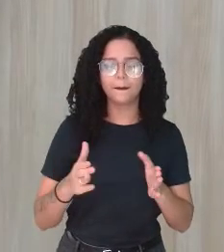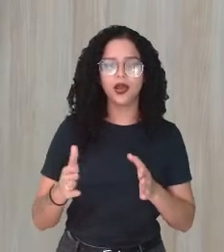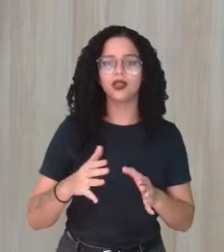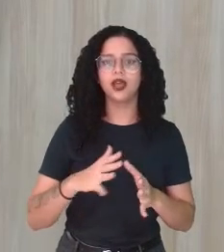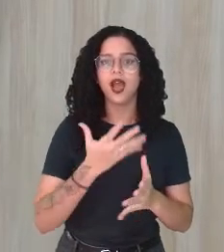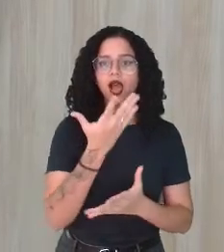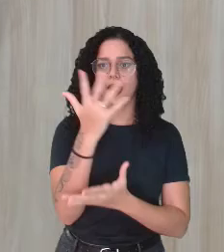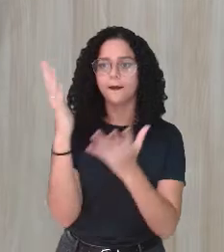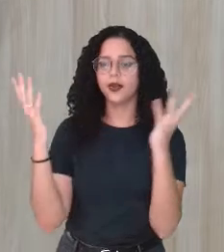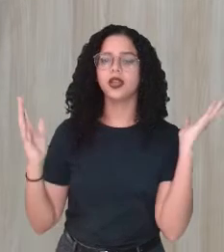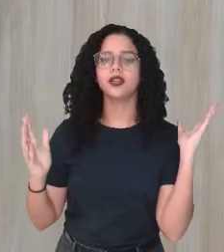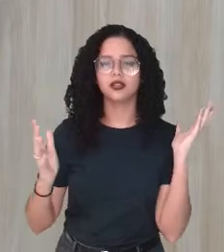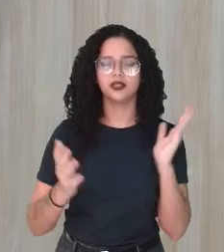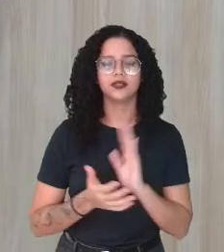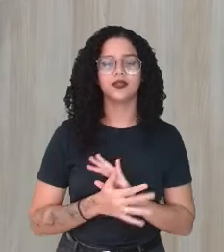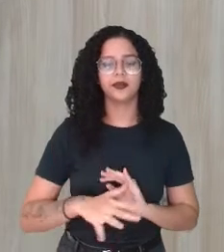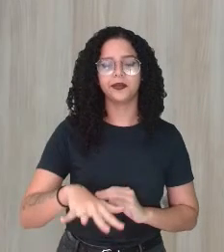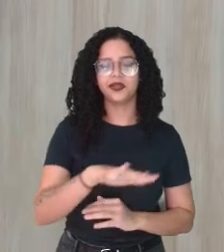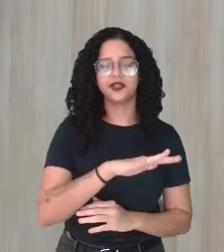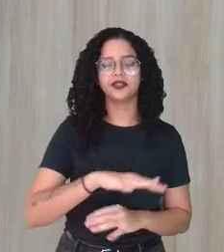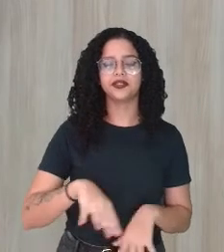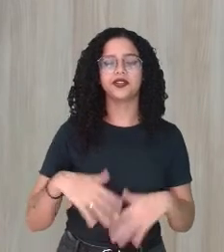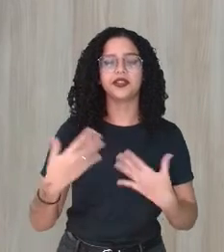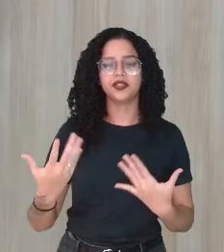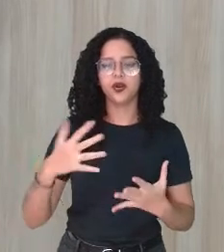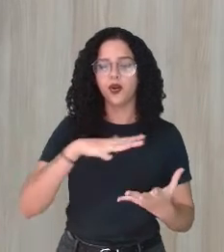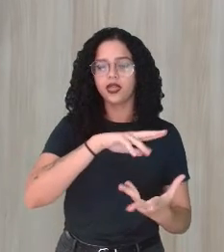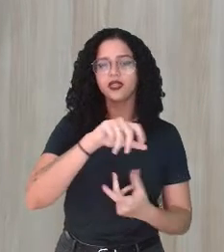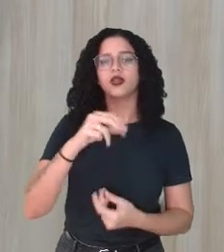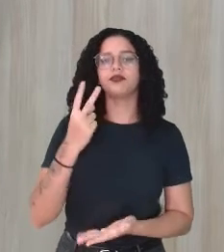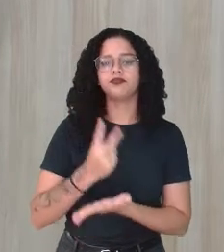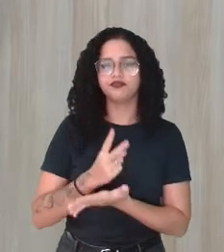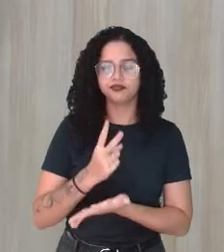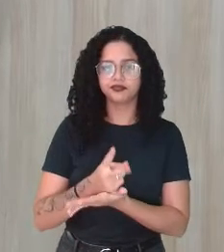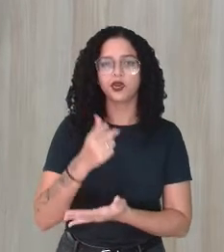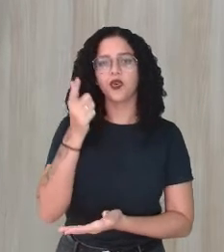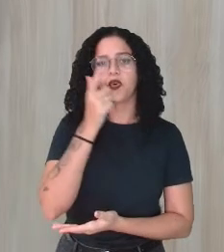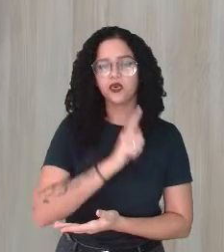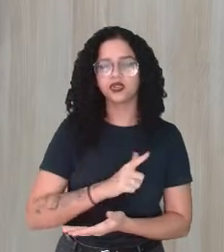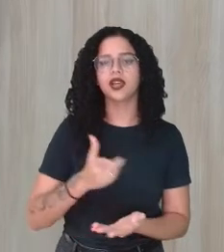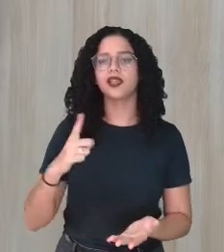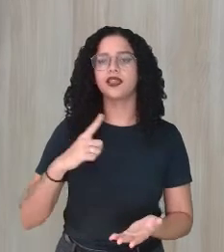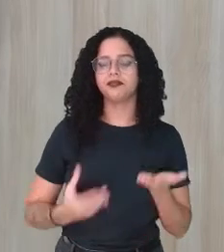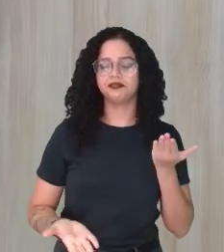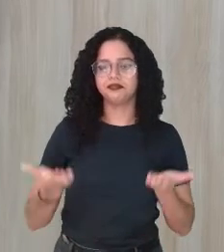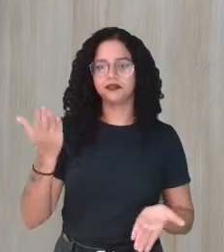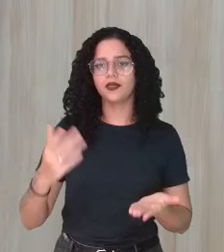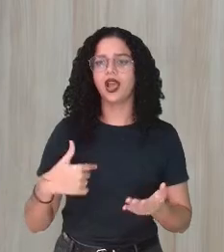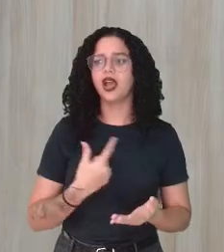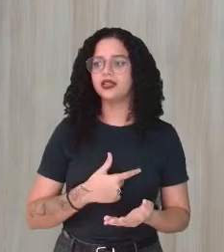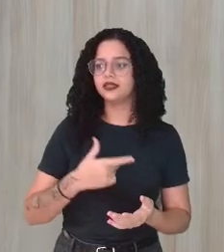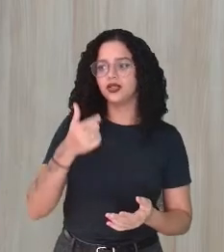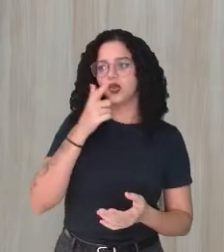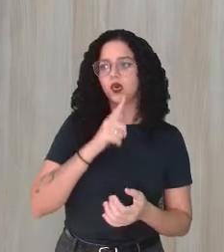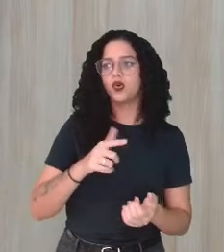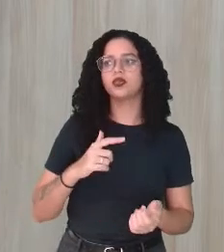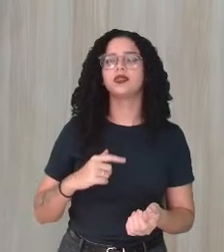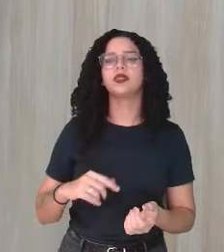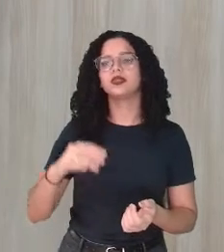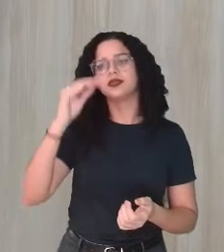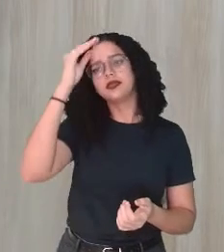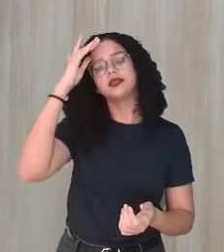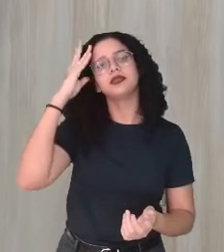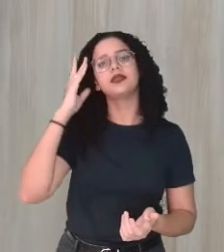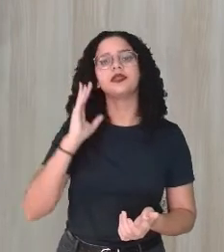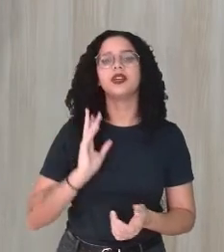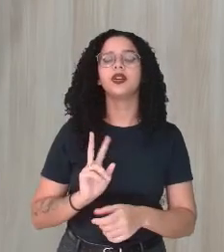ambiente, tá certo? Então, a Terra consegue se manter por conta disso, gente. Tem um equilíbrio aí. E a gente é que está desequilibrando, né? Isso